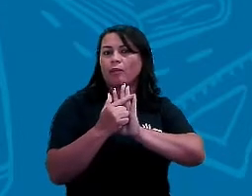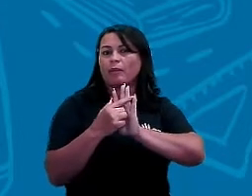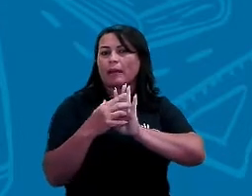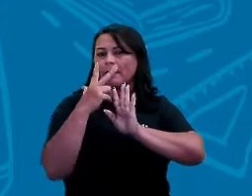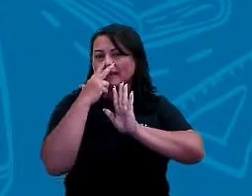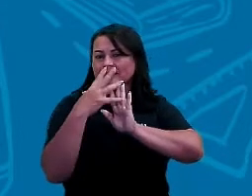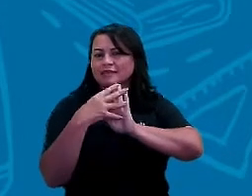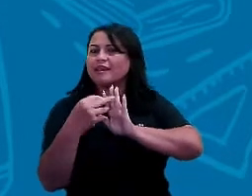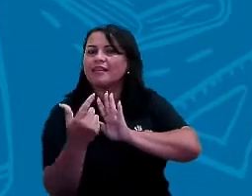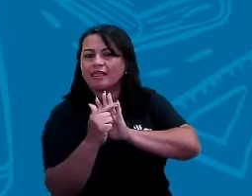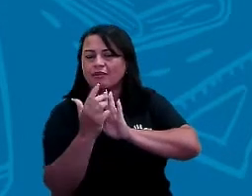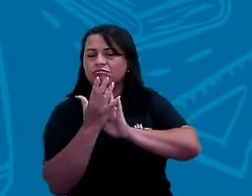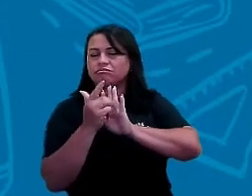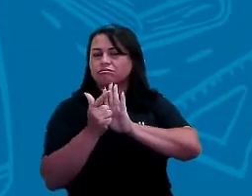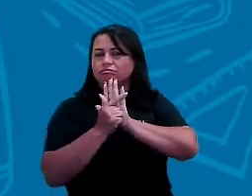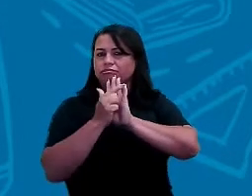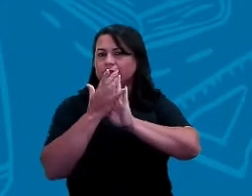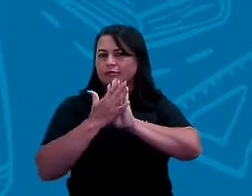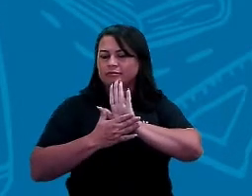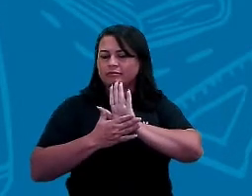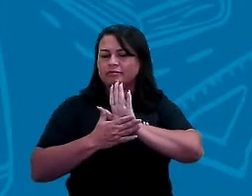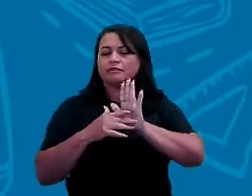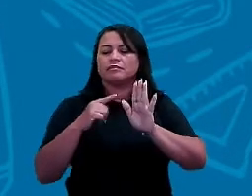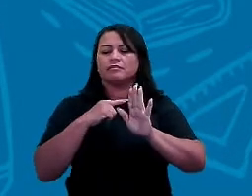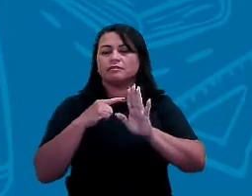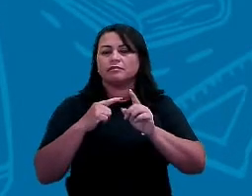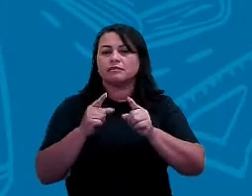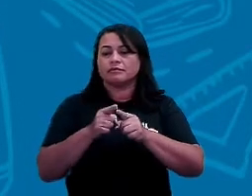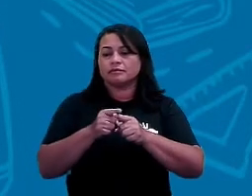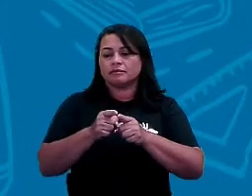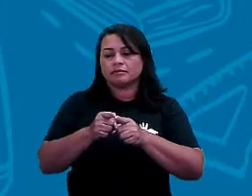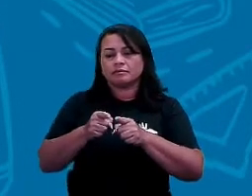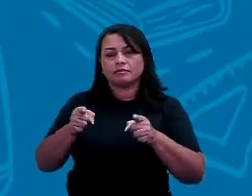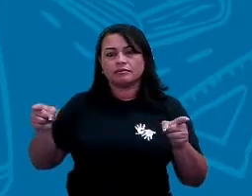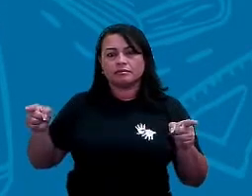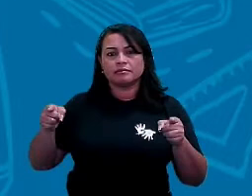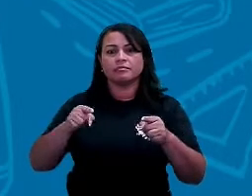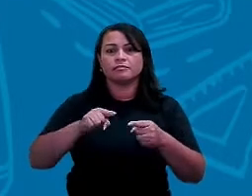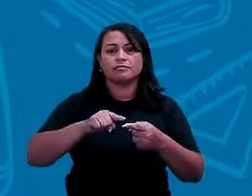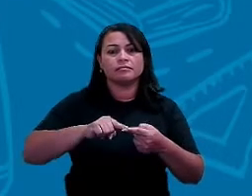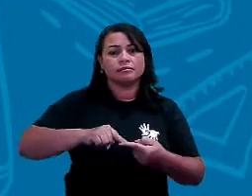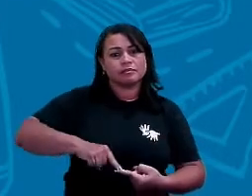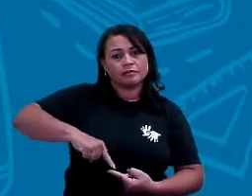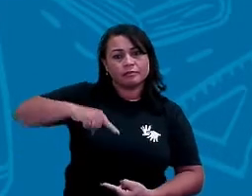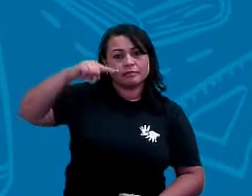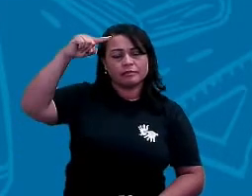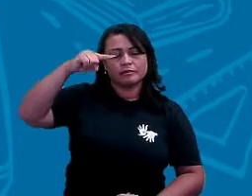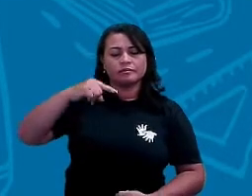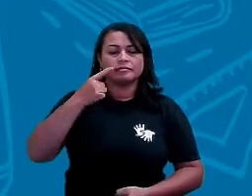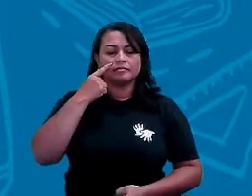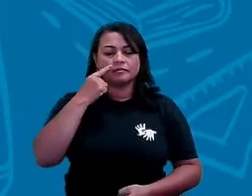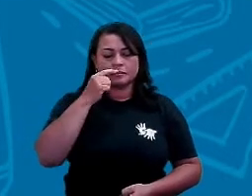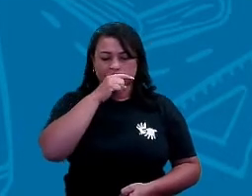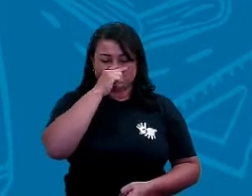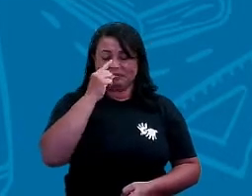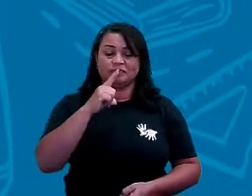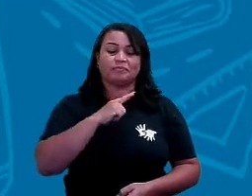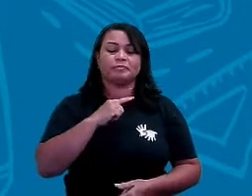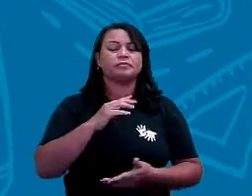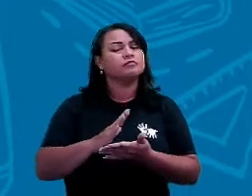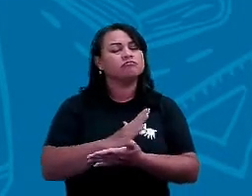dimensões, que é a largura e o comprimento. E aí a gente tem as figuras básicas, que nós